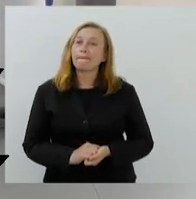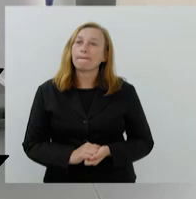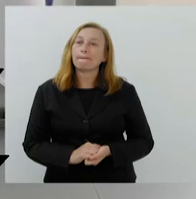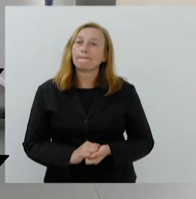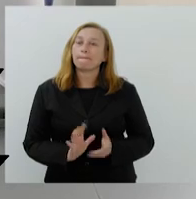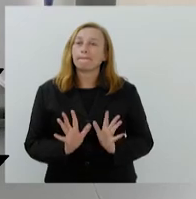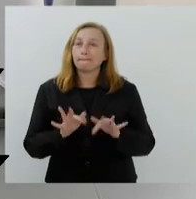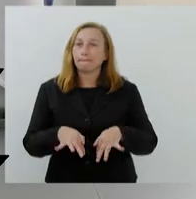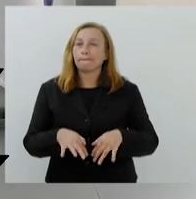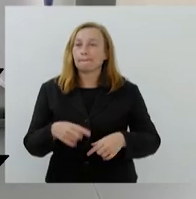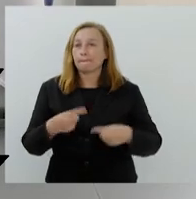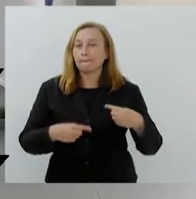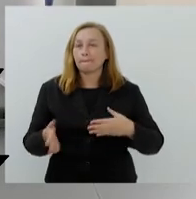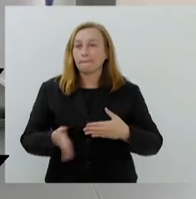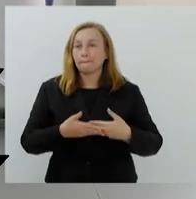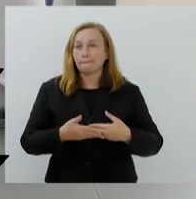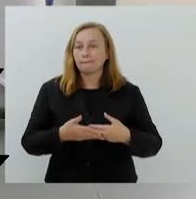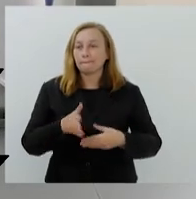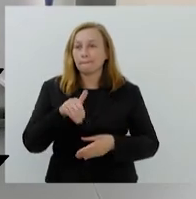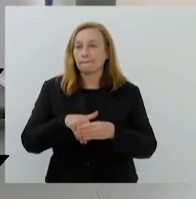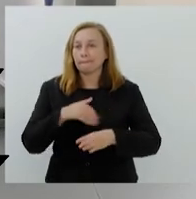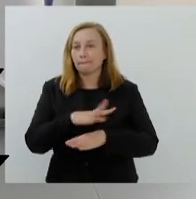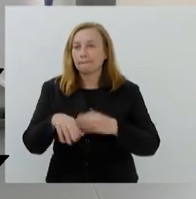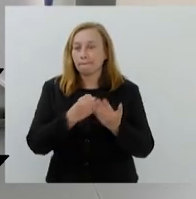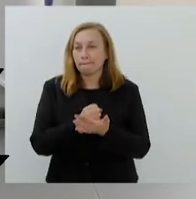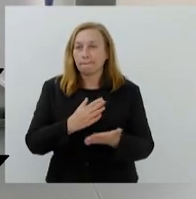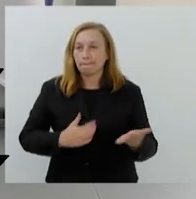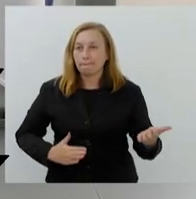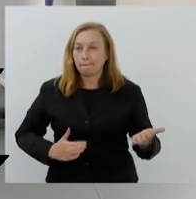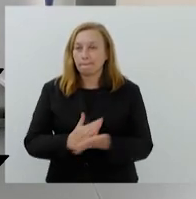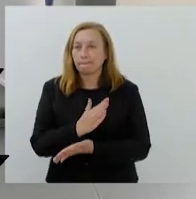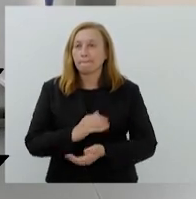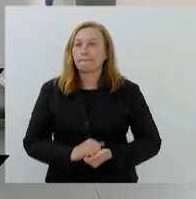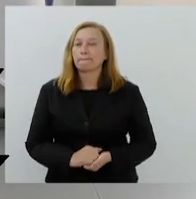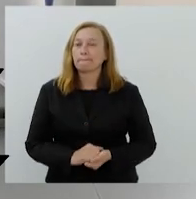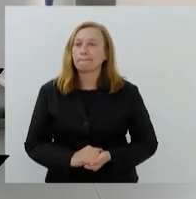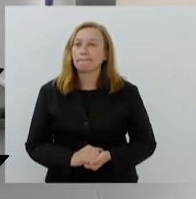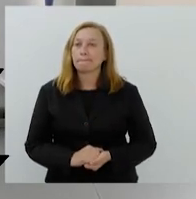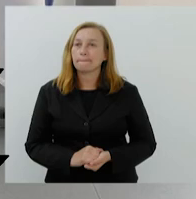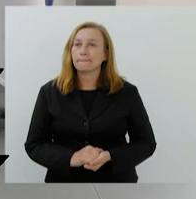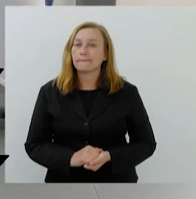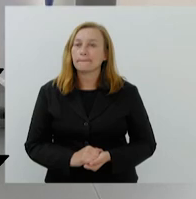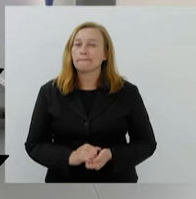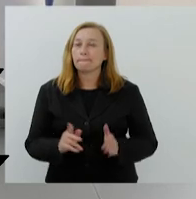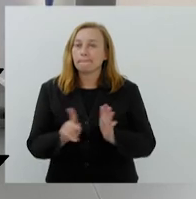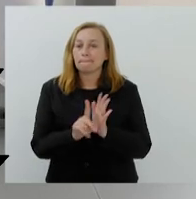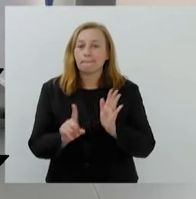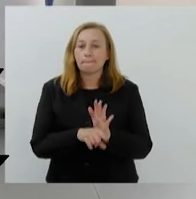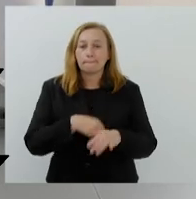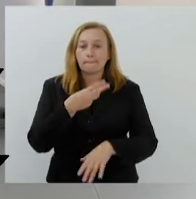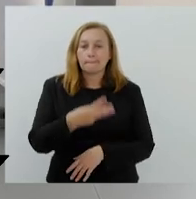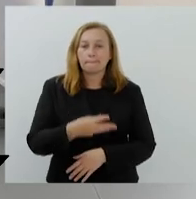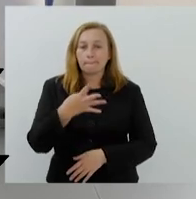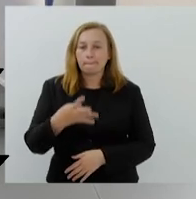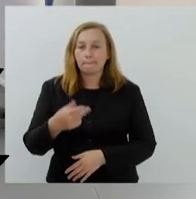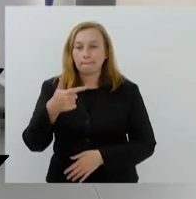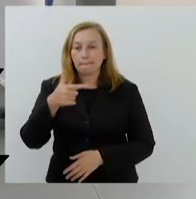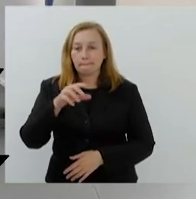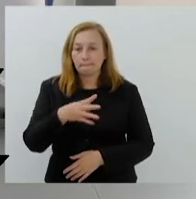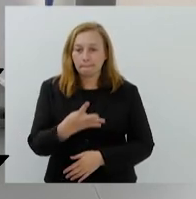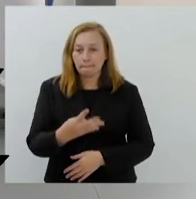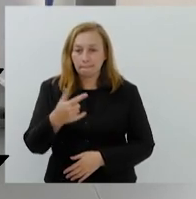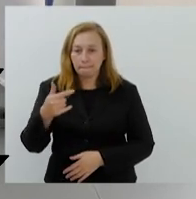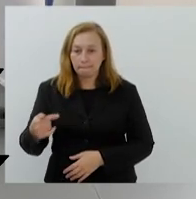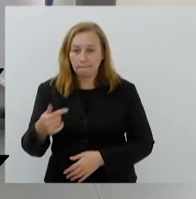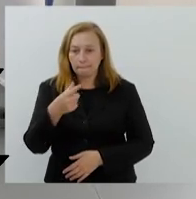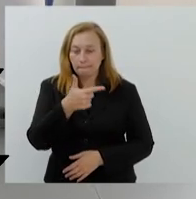encerrada a discussão, em votação. Os senhores que aprovam permaneçam como estão, aprovado. Projeto de lei 344724, de autoria do